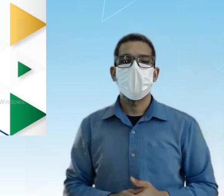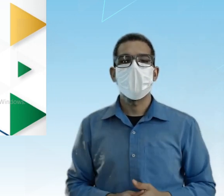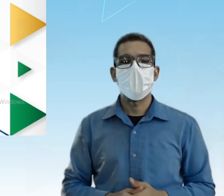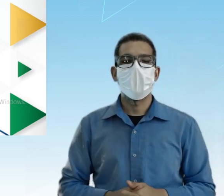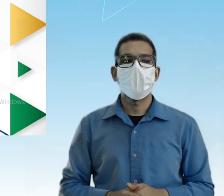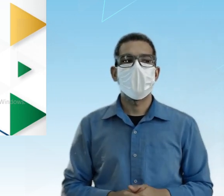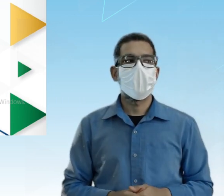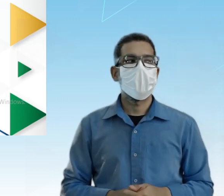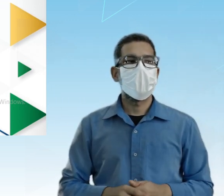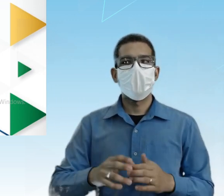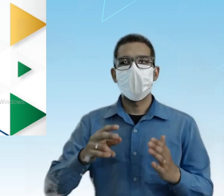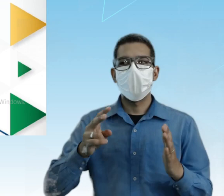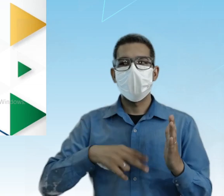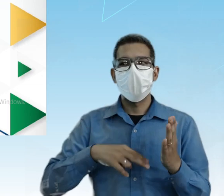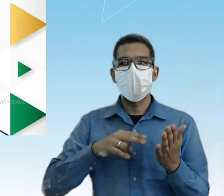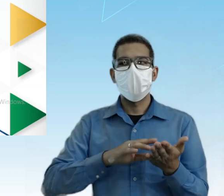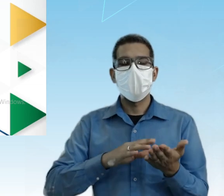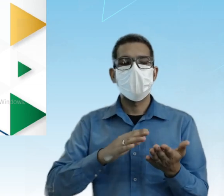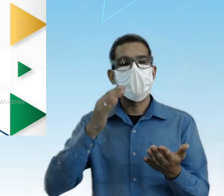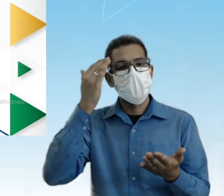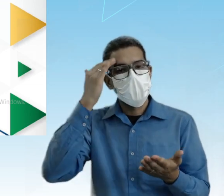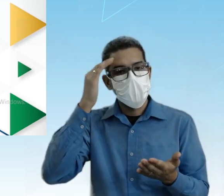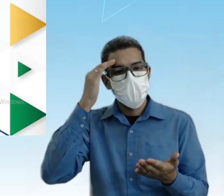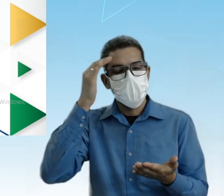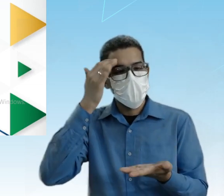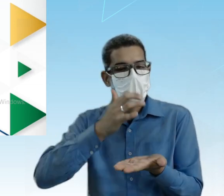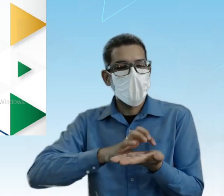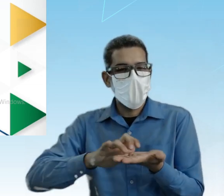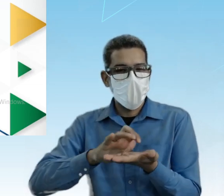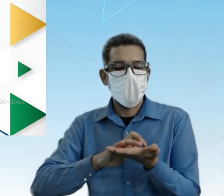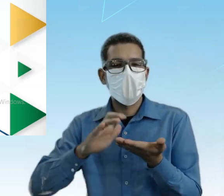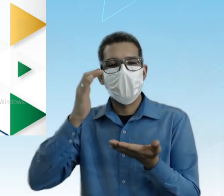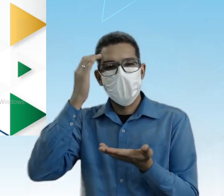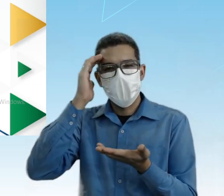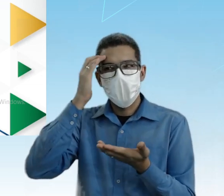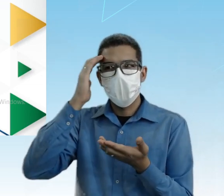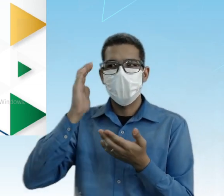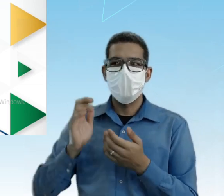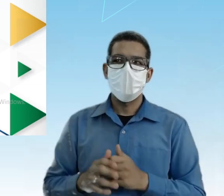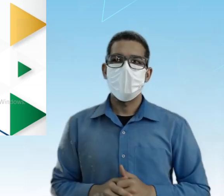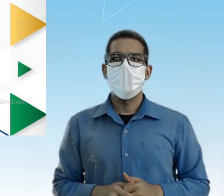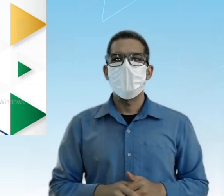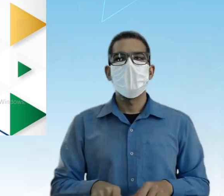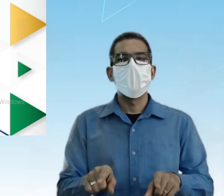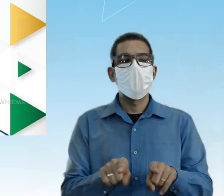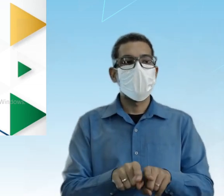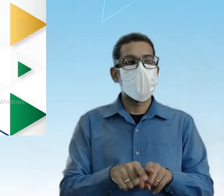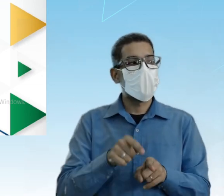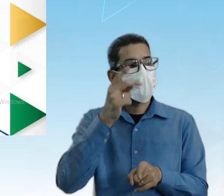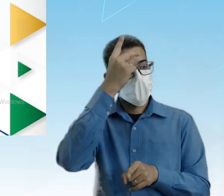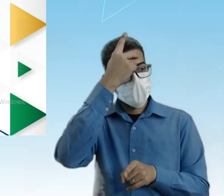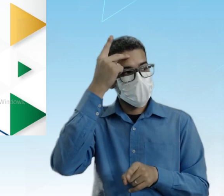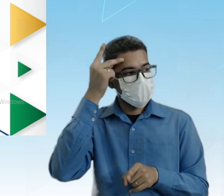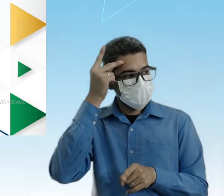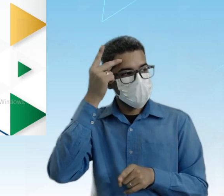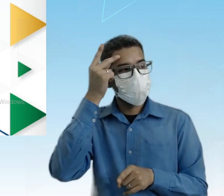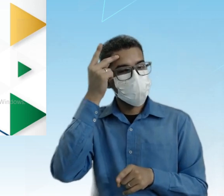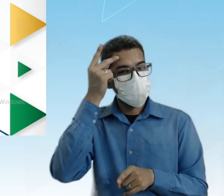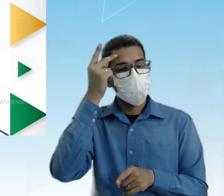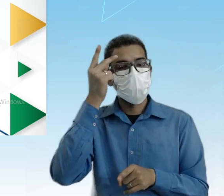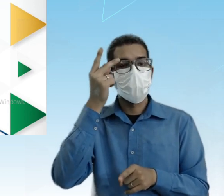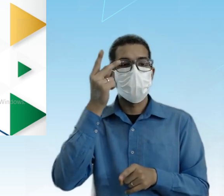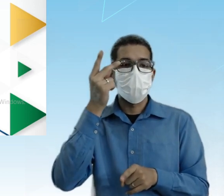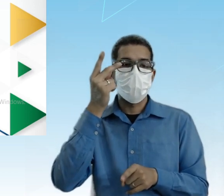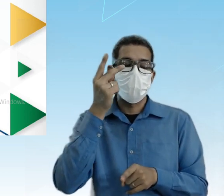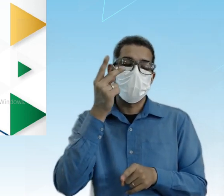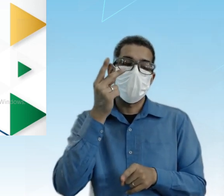meus amores? Não só professor, não. Seria mais interessante políticas públicas, colocar mais pessoas para ajudar ao professor,